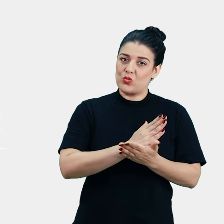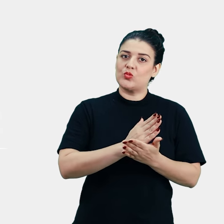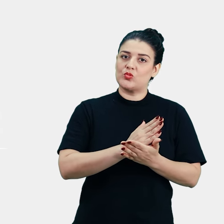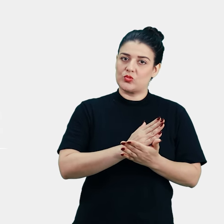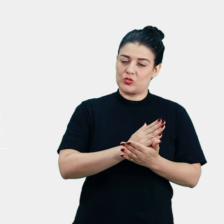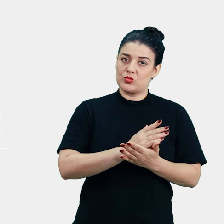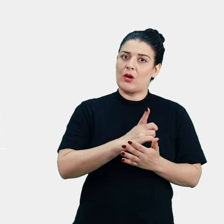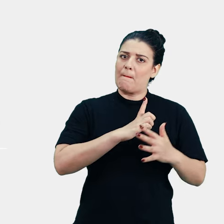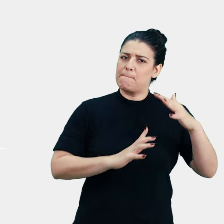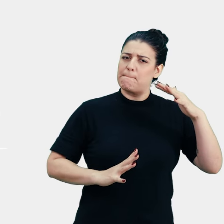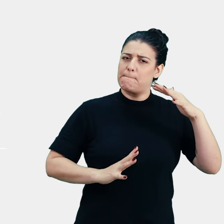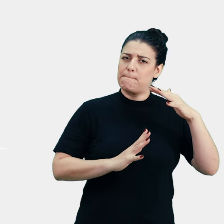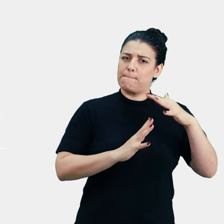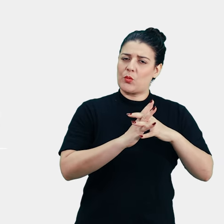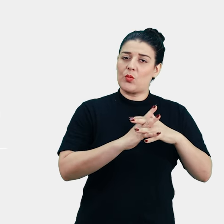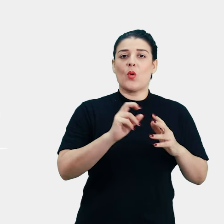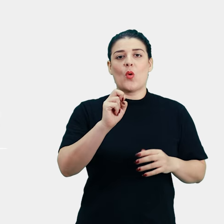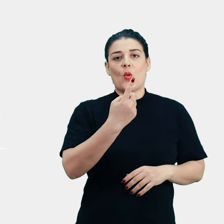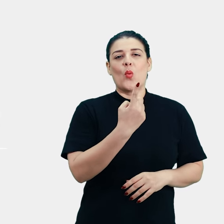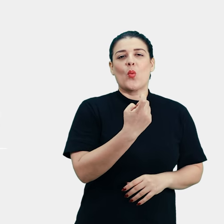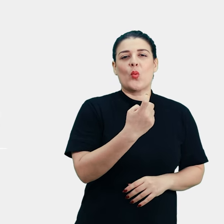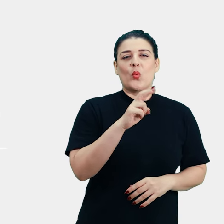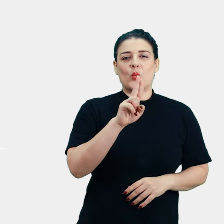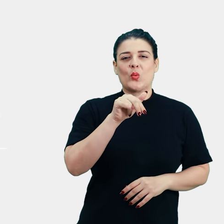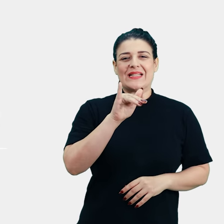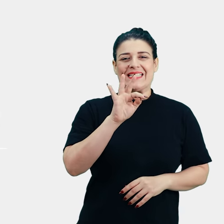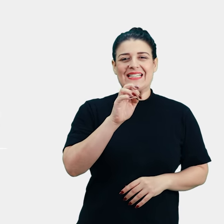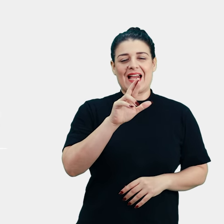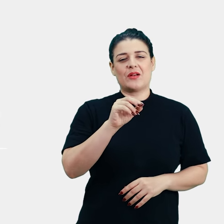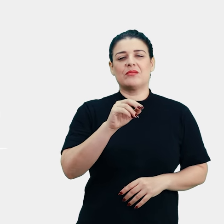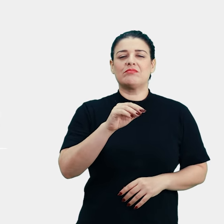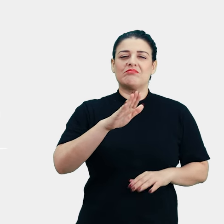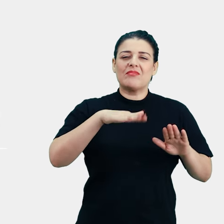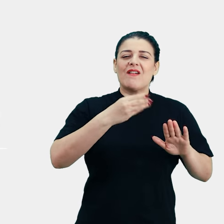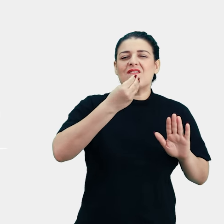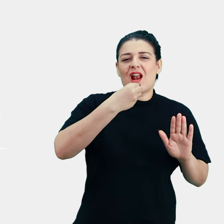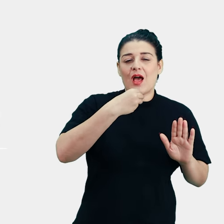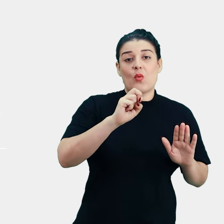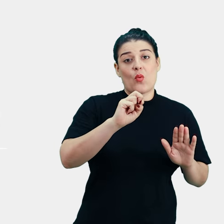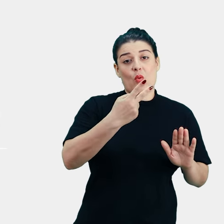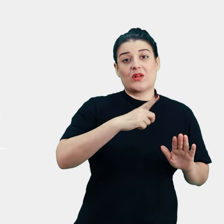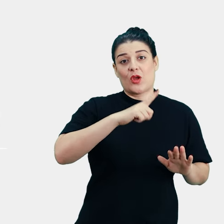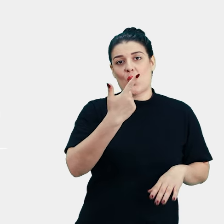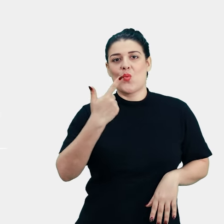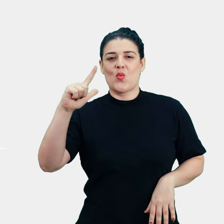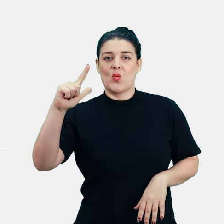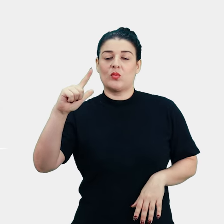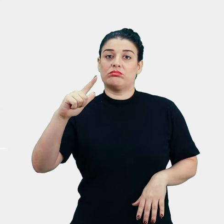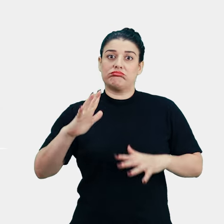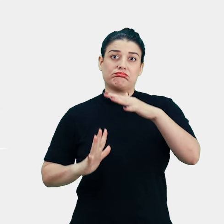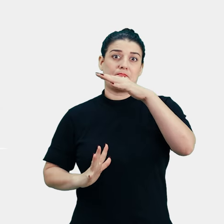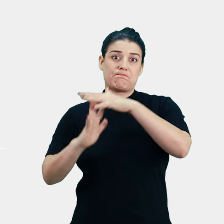analisadores são de resolução unitária, que é conhecido também como baixa resolução, e alguns analisadores de